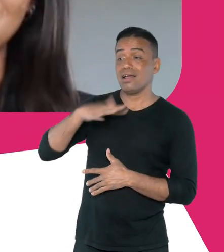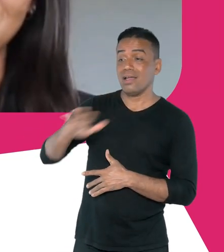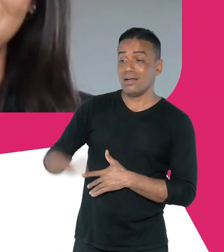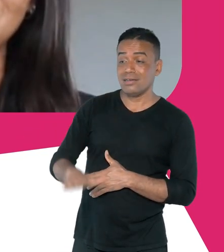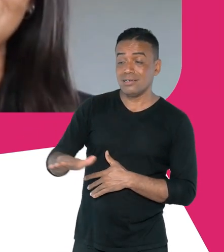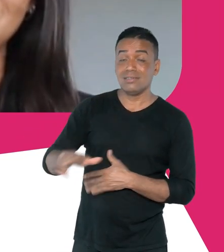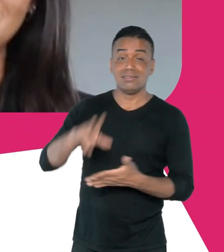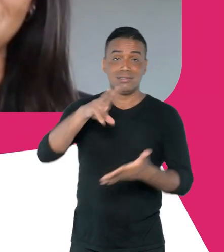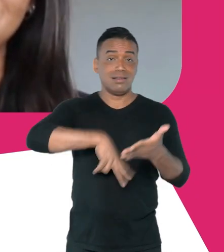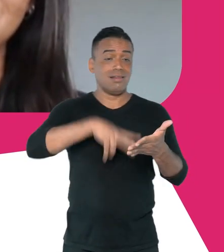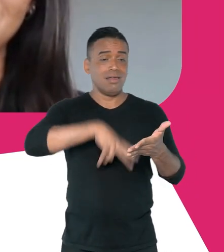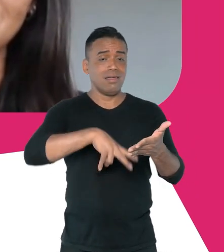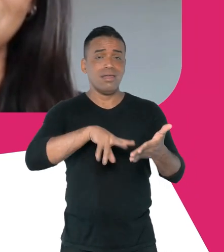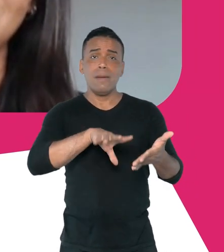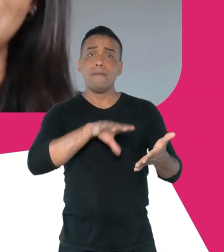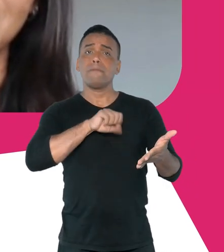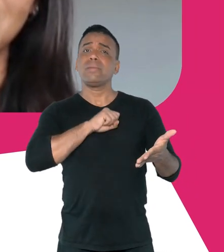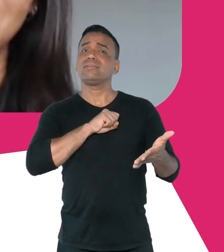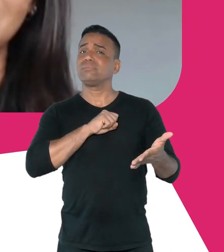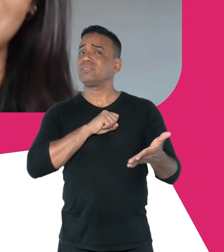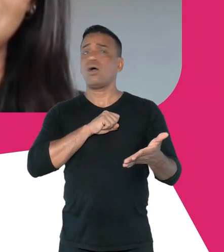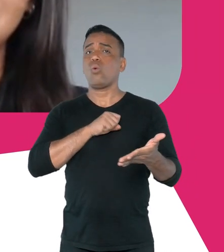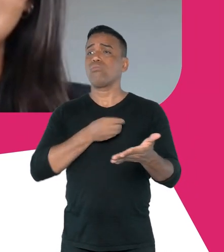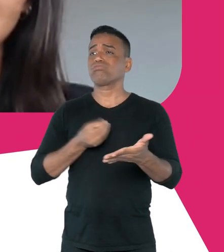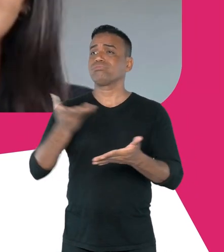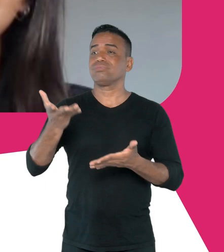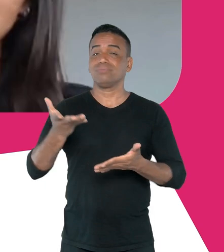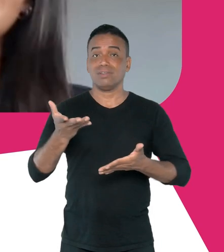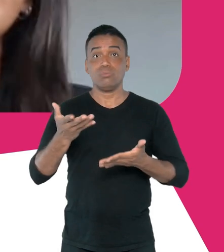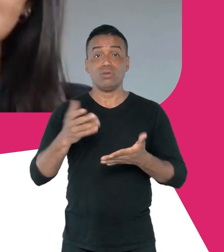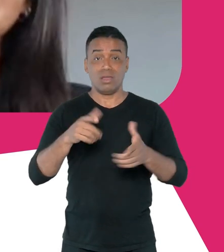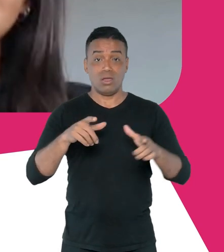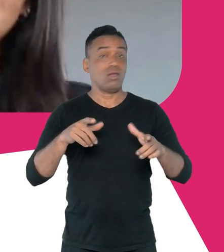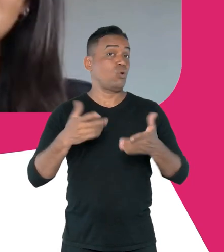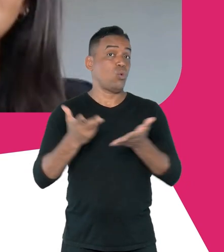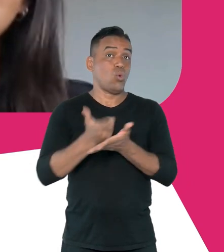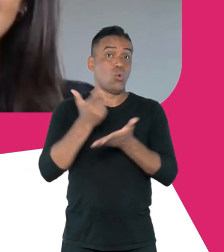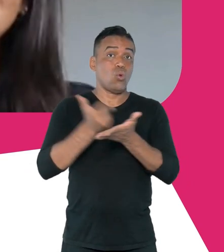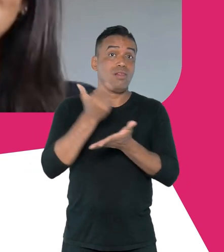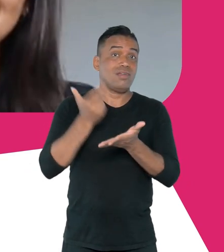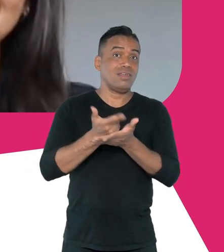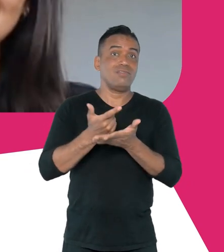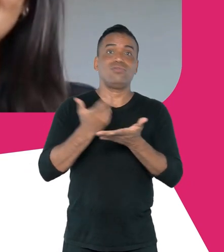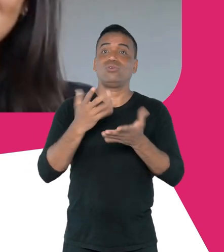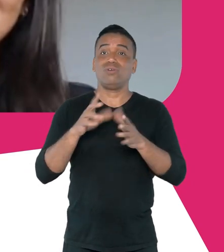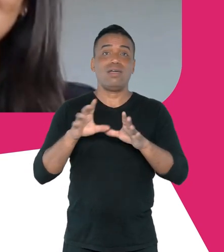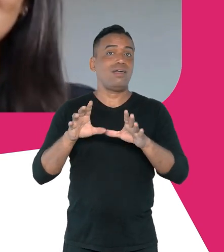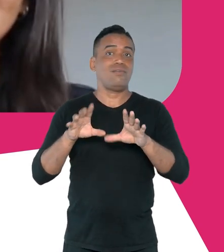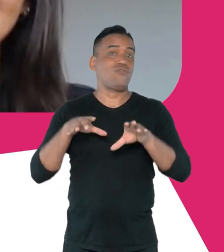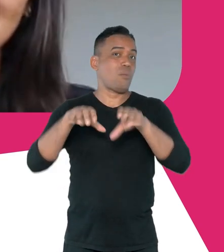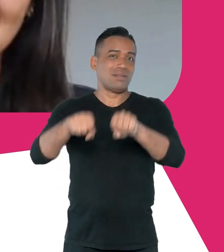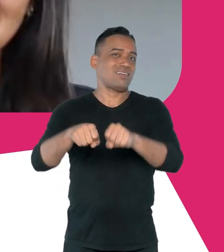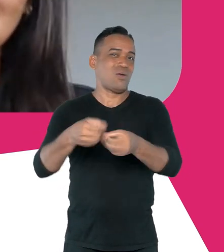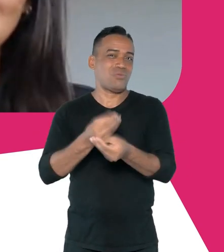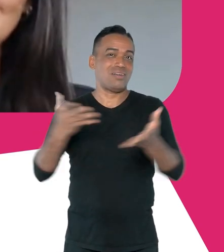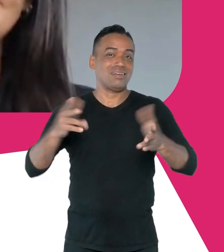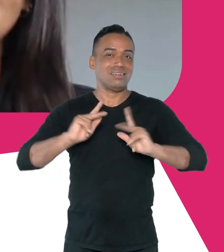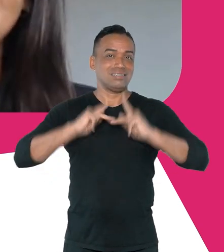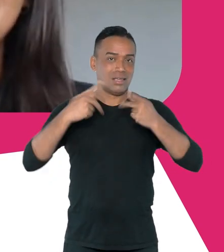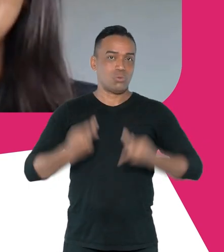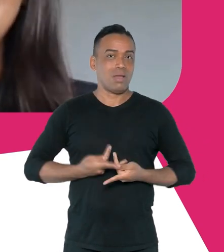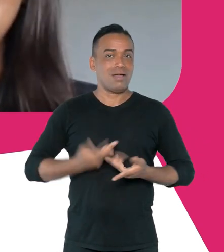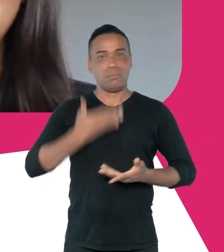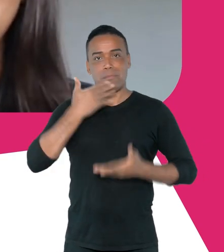quais as percepções que chegam para você. Que é formativo o livro, né? Estão formando seres humanos melhores.